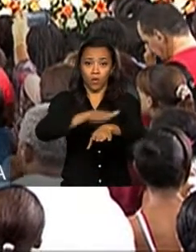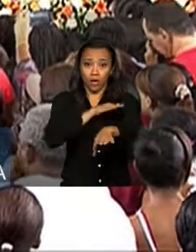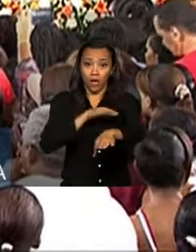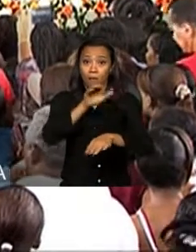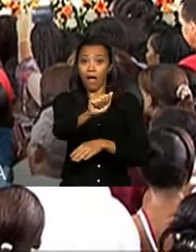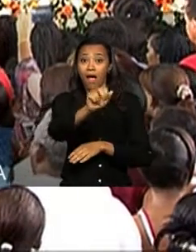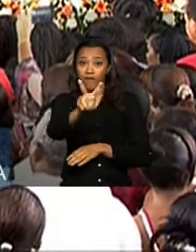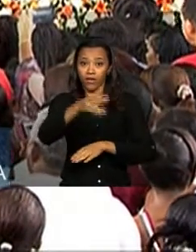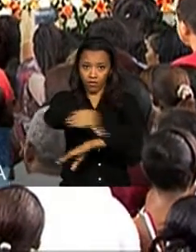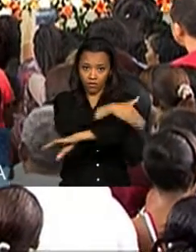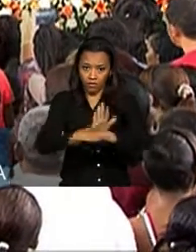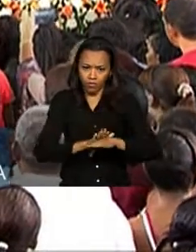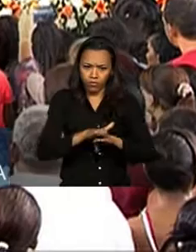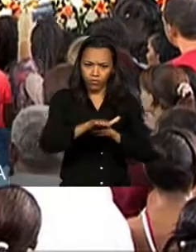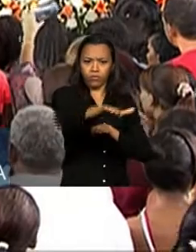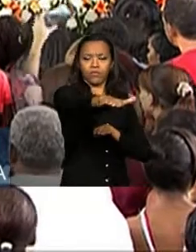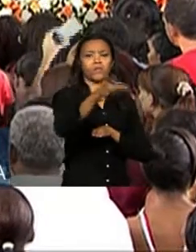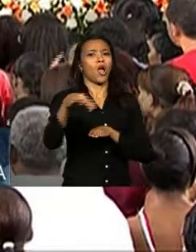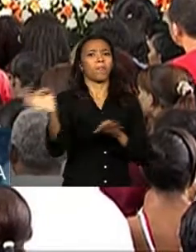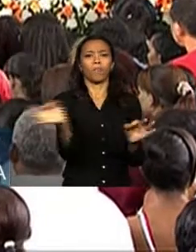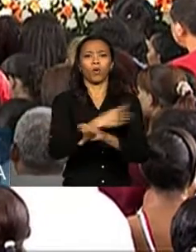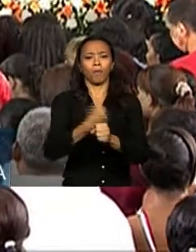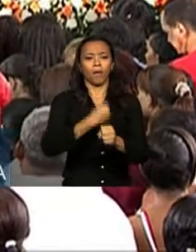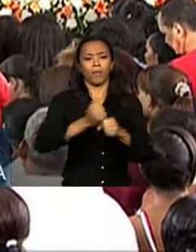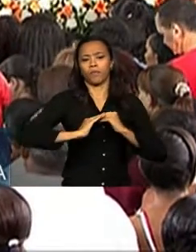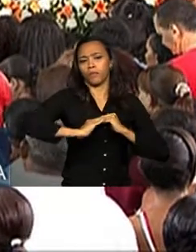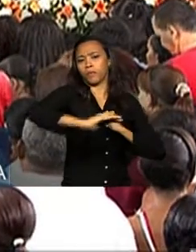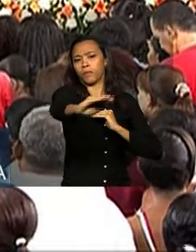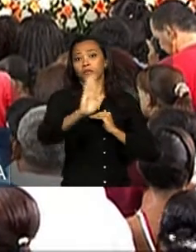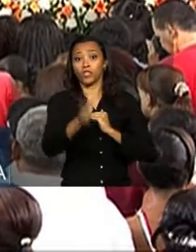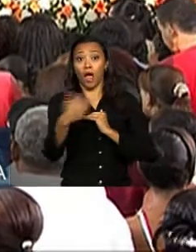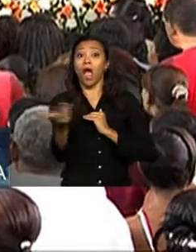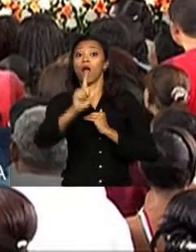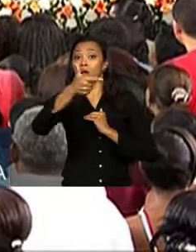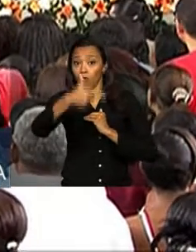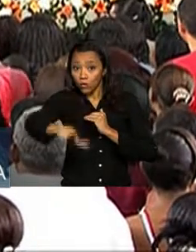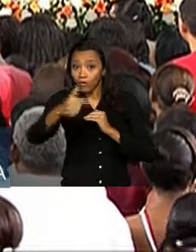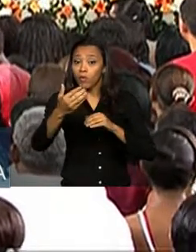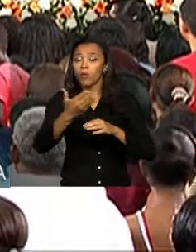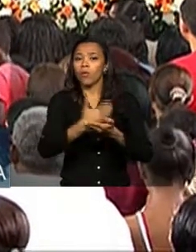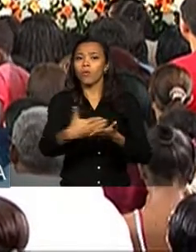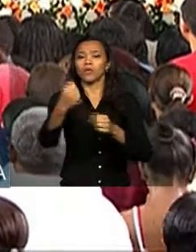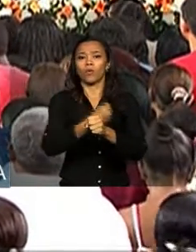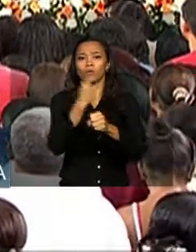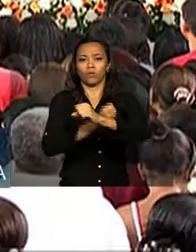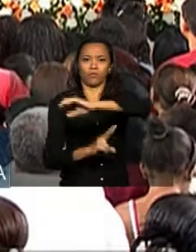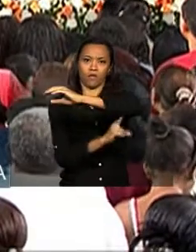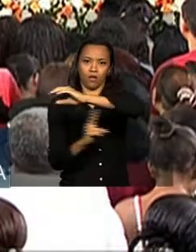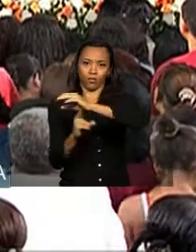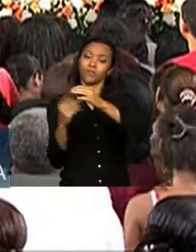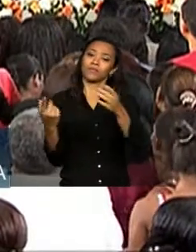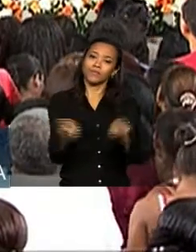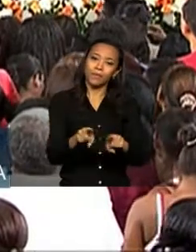Nóis de Cerqueira, que acabou de ser concluída, e iremos iniciar agora o viaduto sobre essa. Saudar os prefeitos,